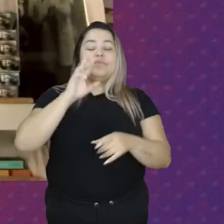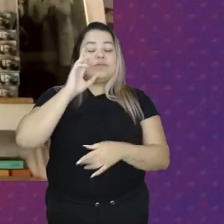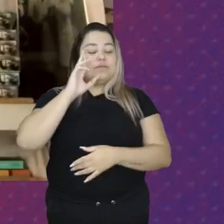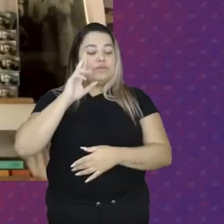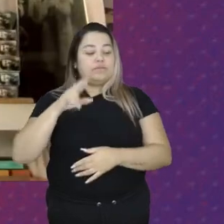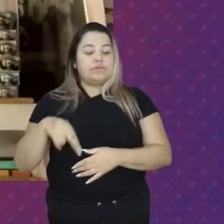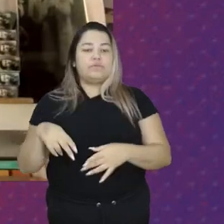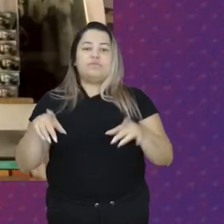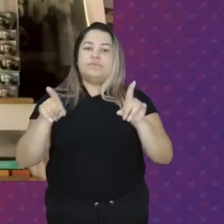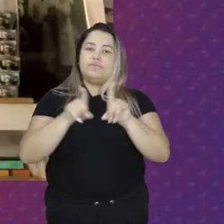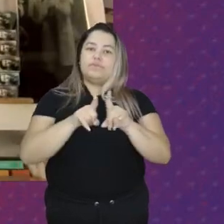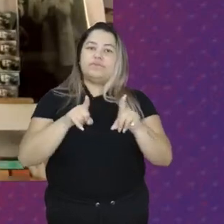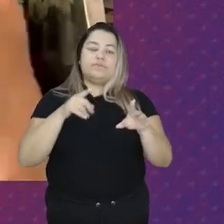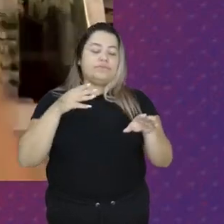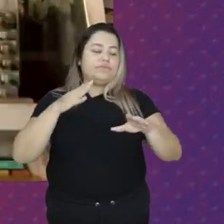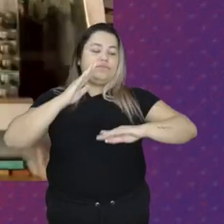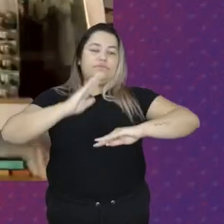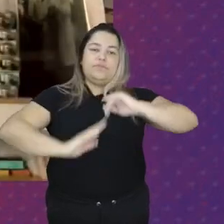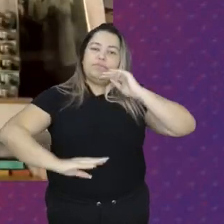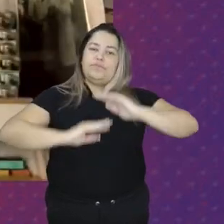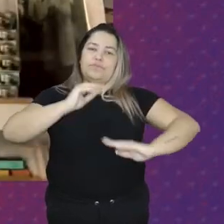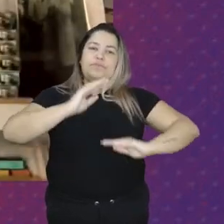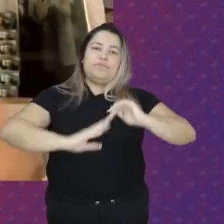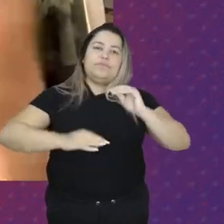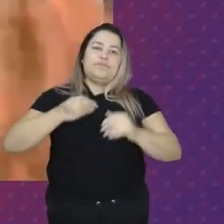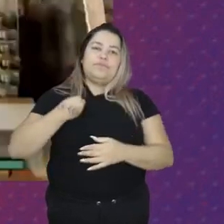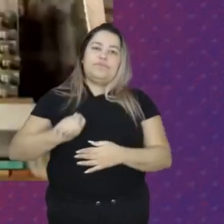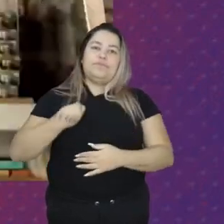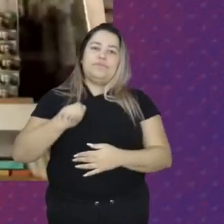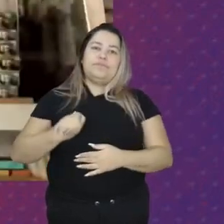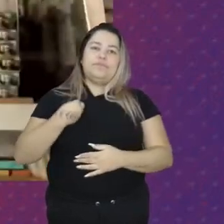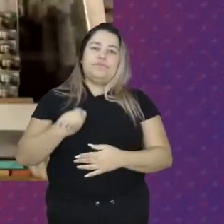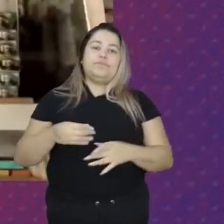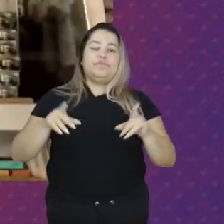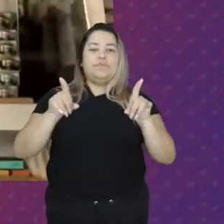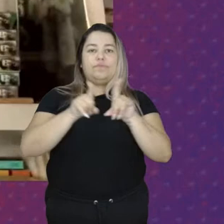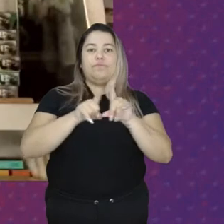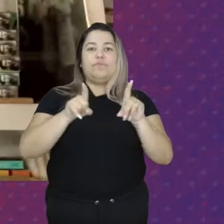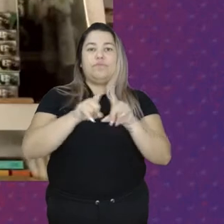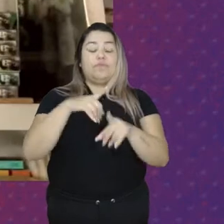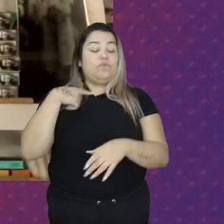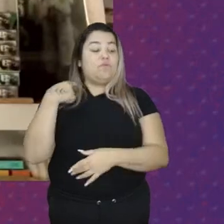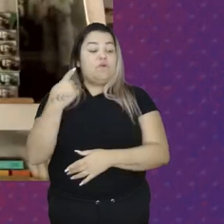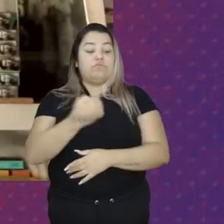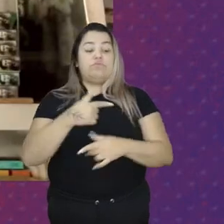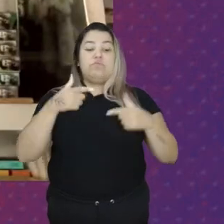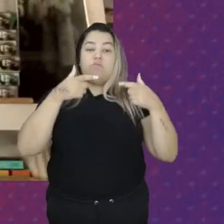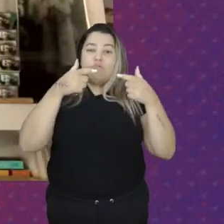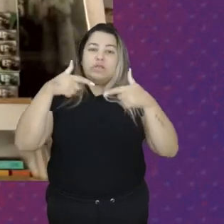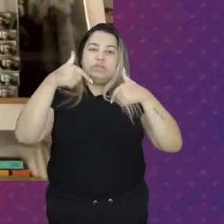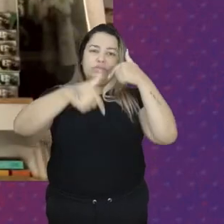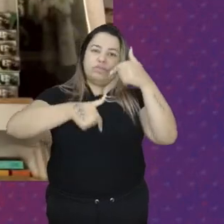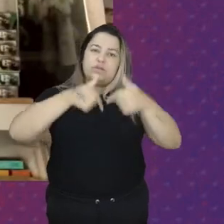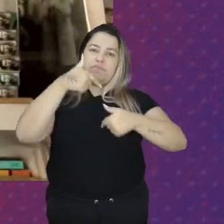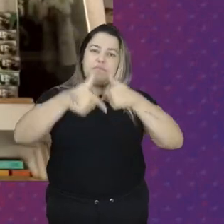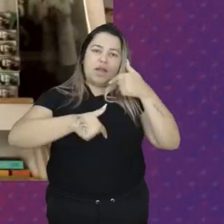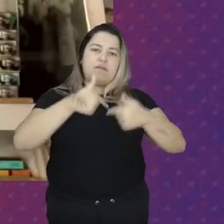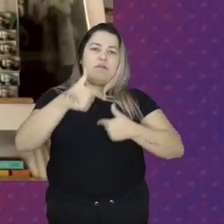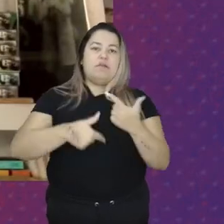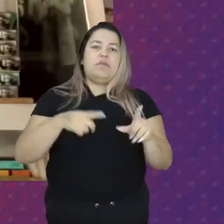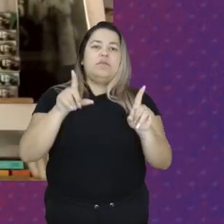reflexão e de ação no âmbito da nossa vida, nos nossos territórios, nos nossos locais de trabalho.